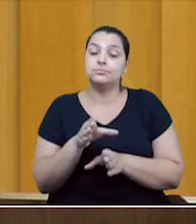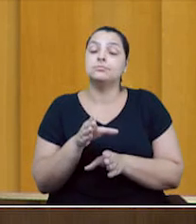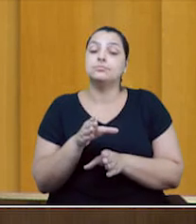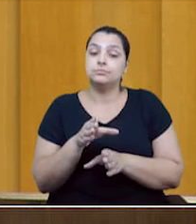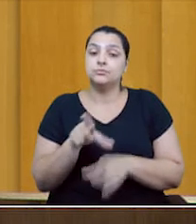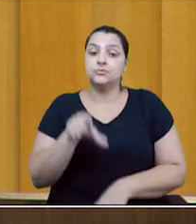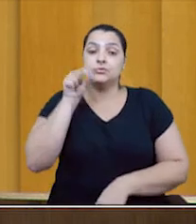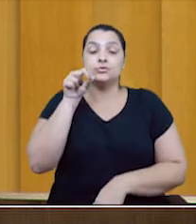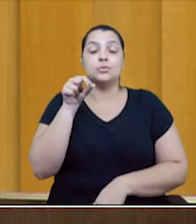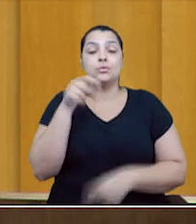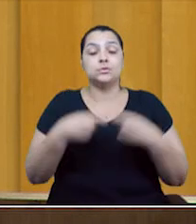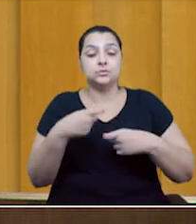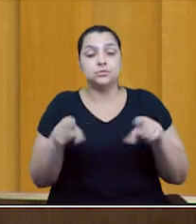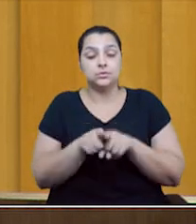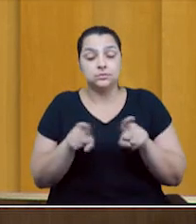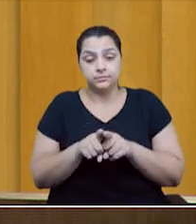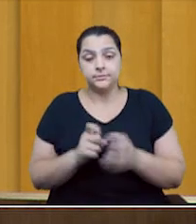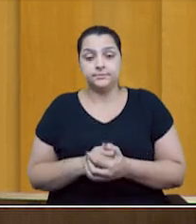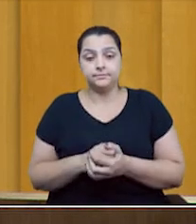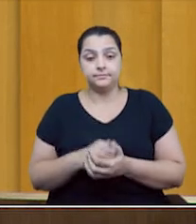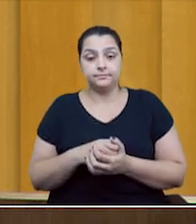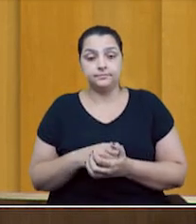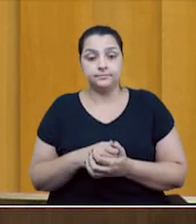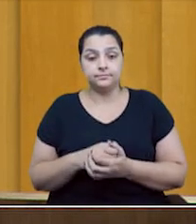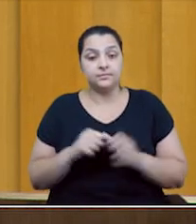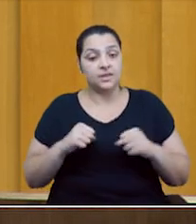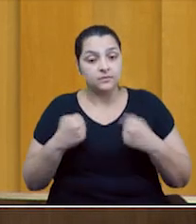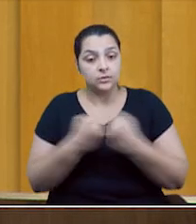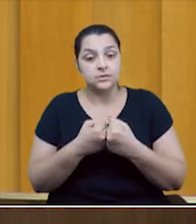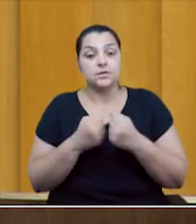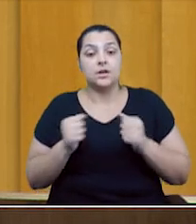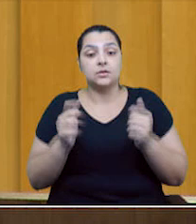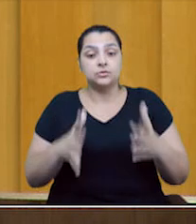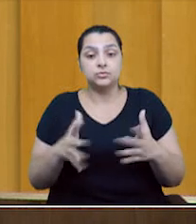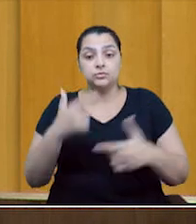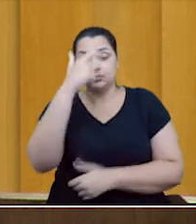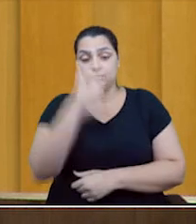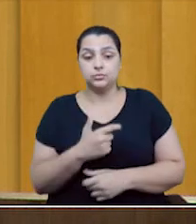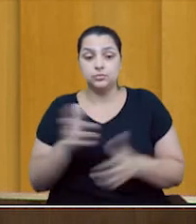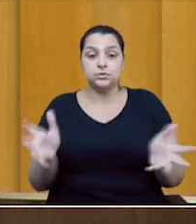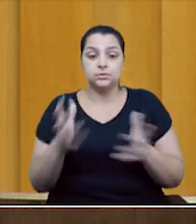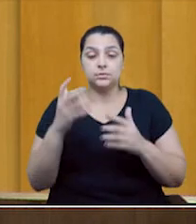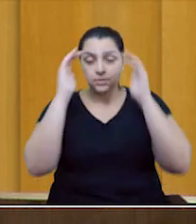Reforçar as atitudes comportamentais que promovam o respeito ao meio ambiente e ao desenvolvimento humano.